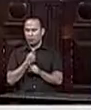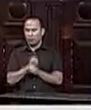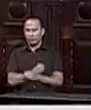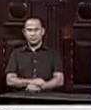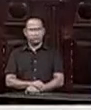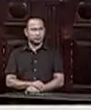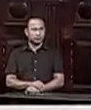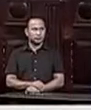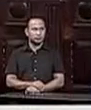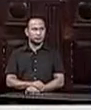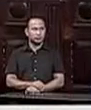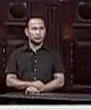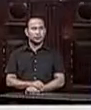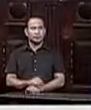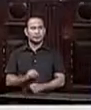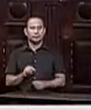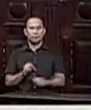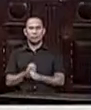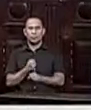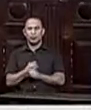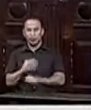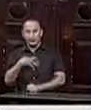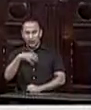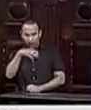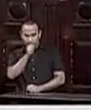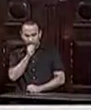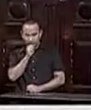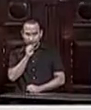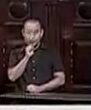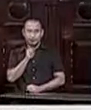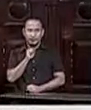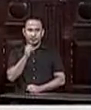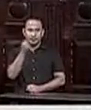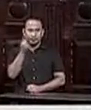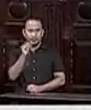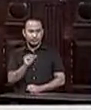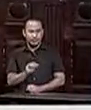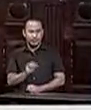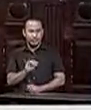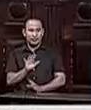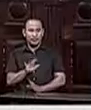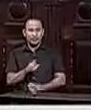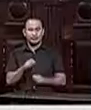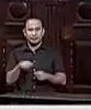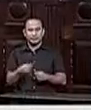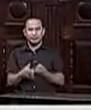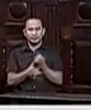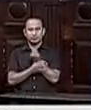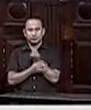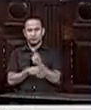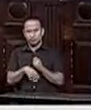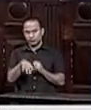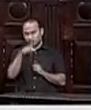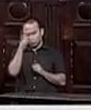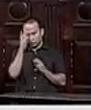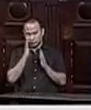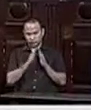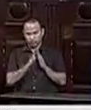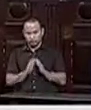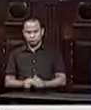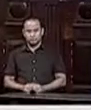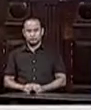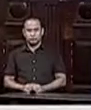Bahia que fosse uma obra de emergência, barata, mas para dar segurança aos moradores,